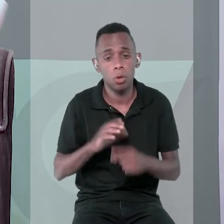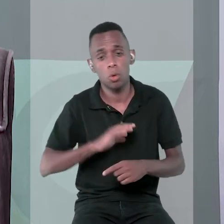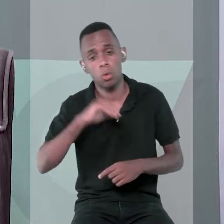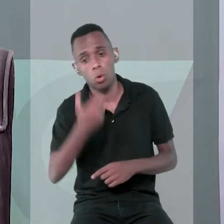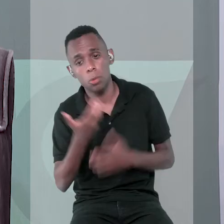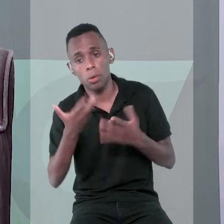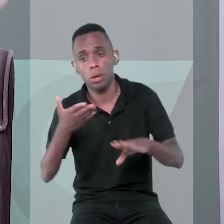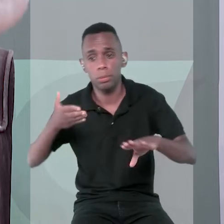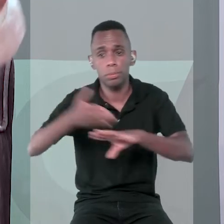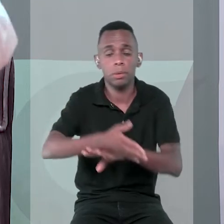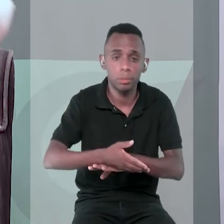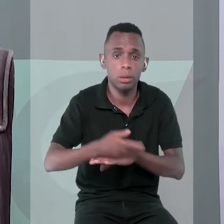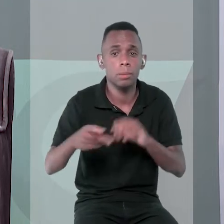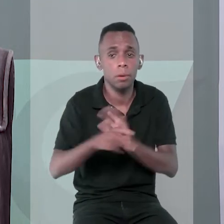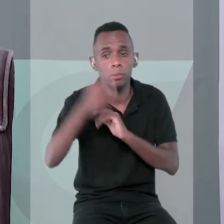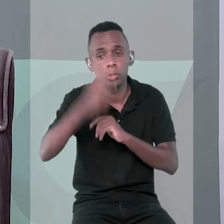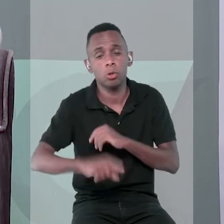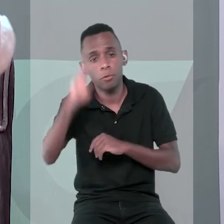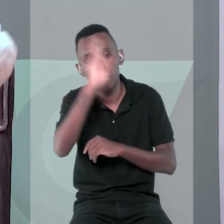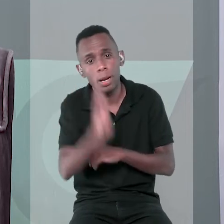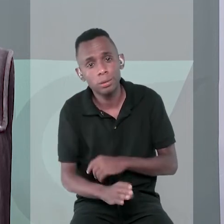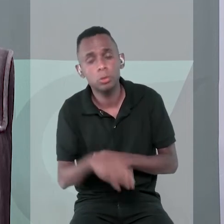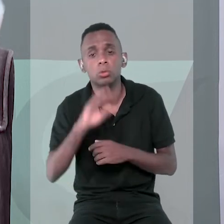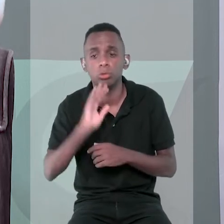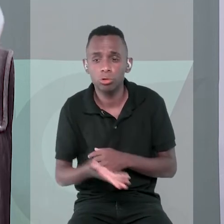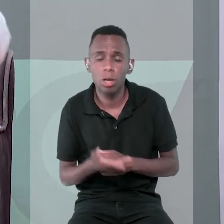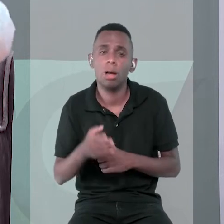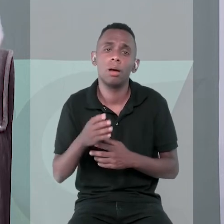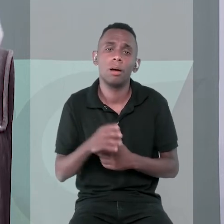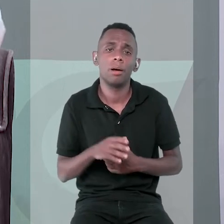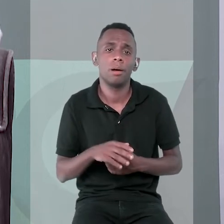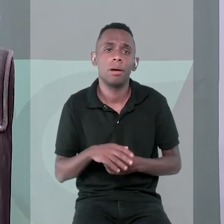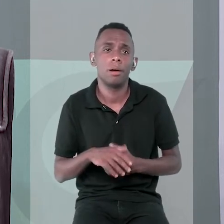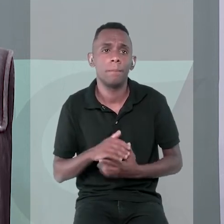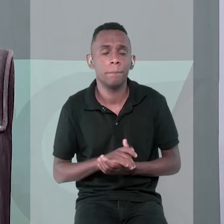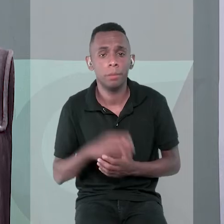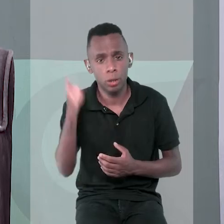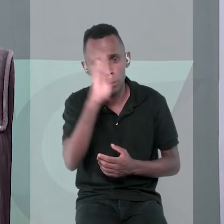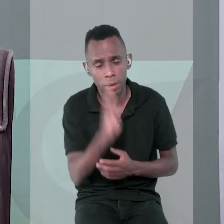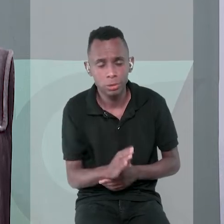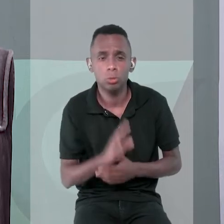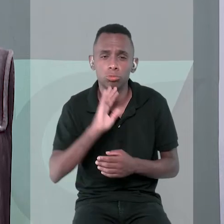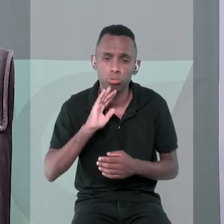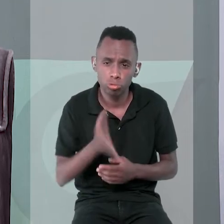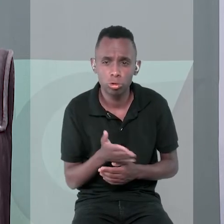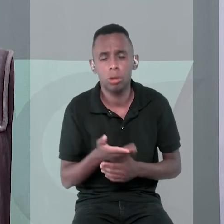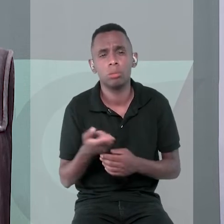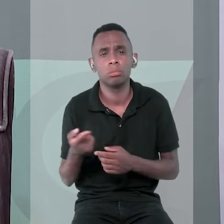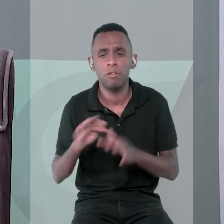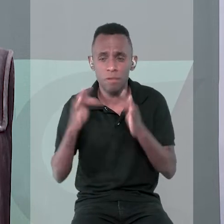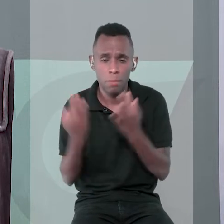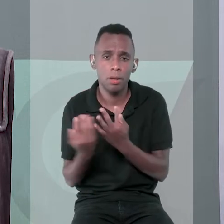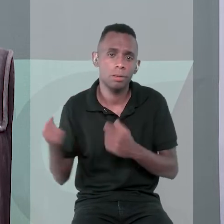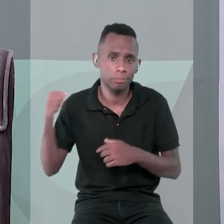portugueses estão querendo atacar novamente o Brasil. O Brasil já tinha sido elevado, né, desde a vinda da família